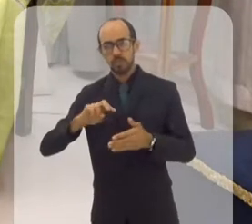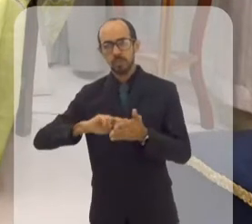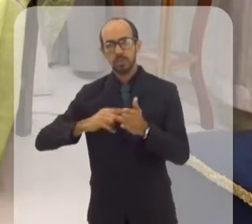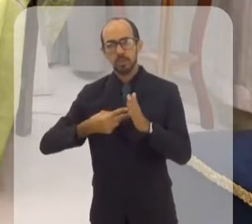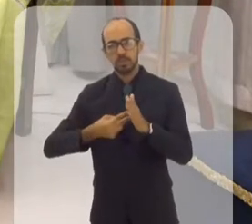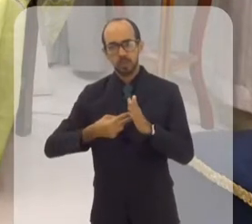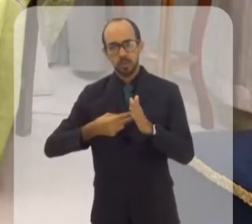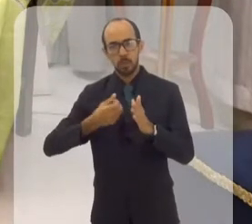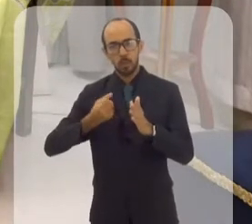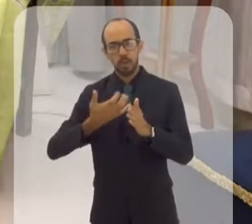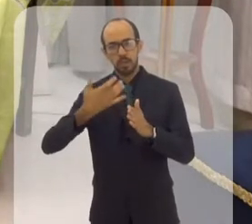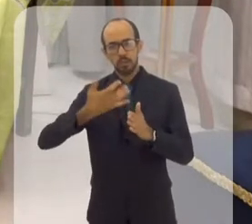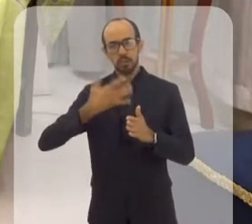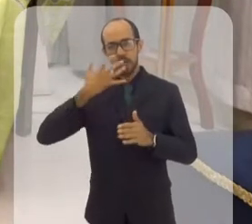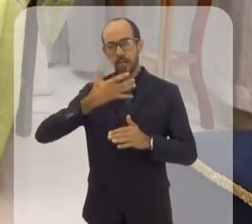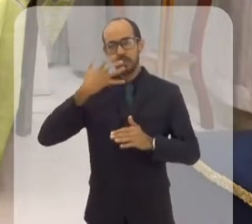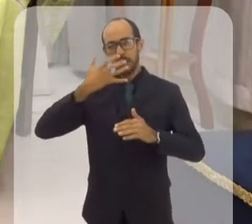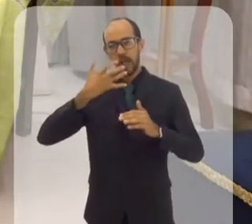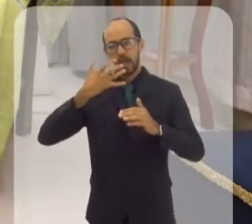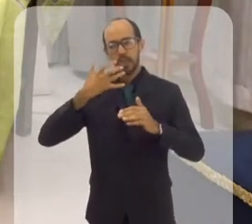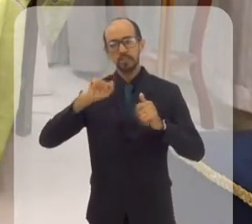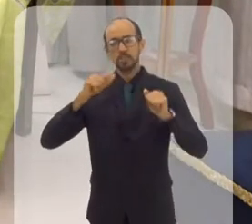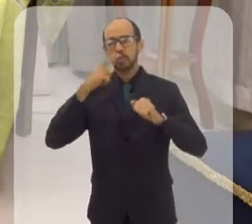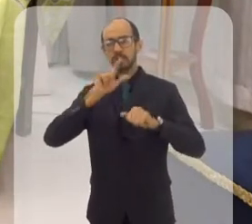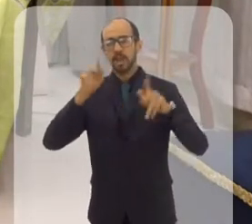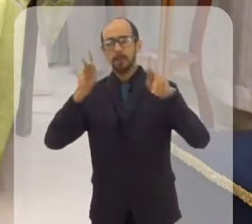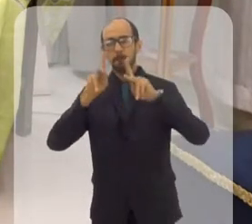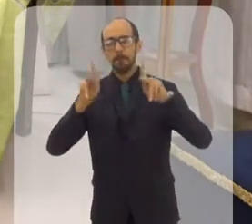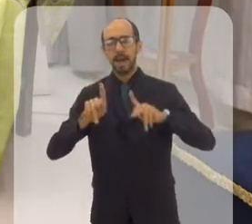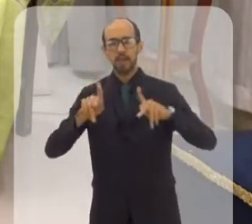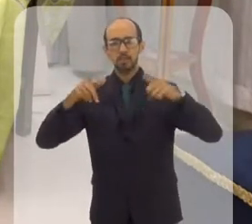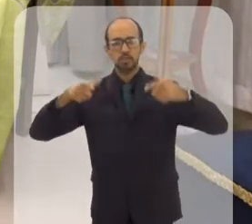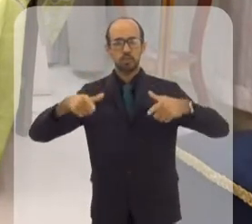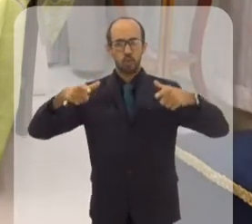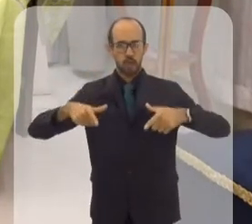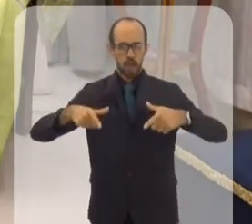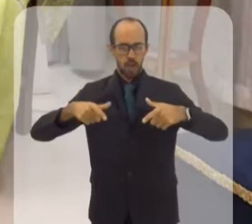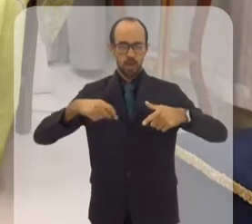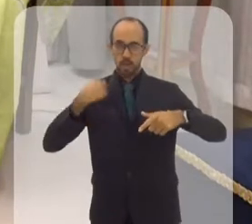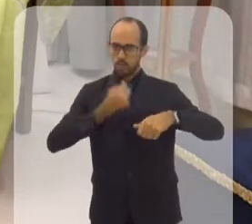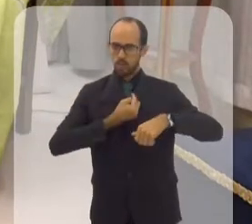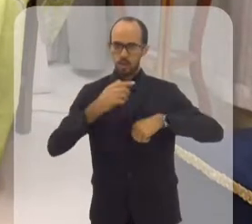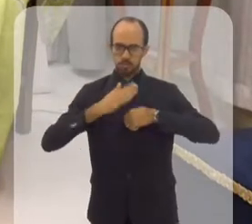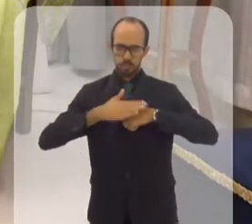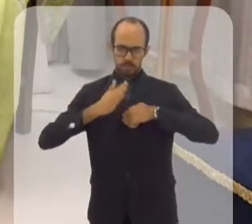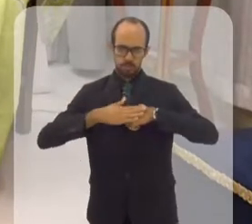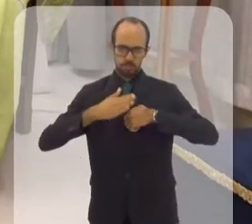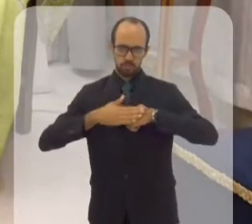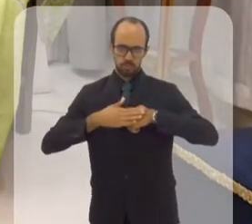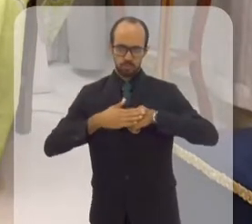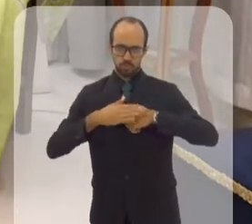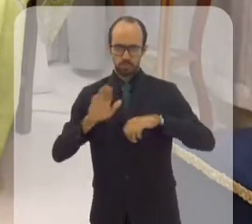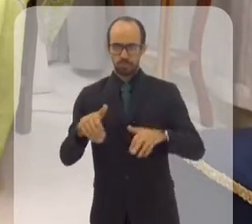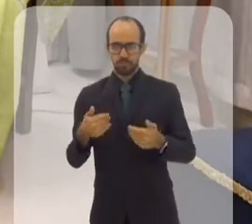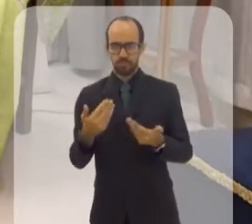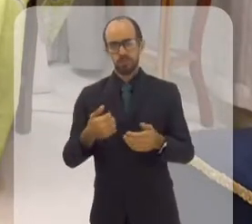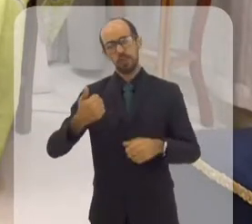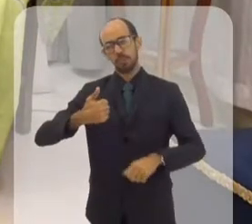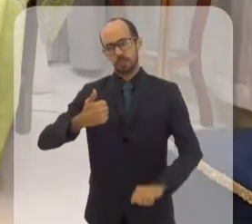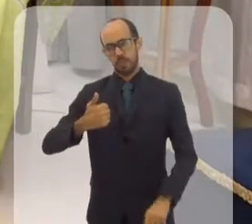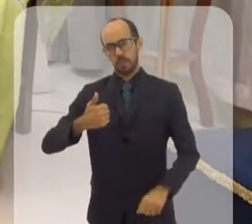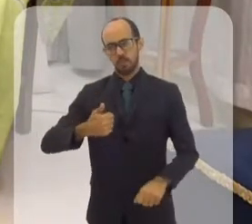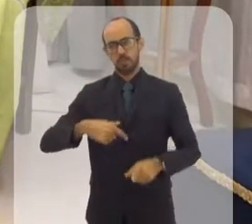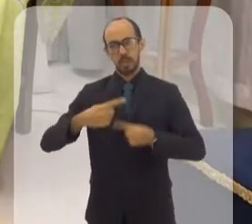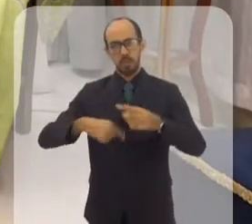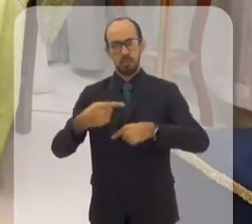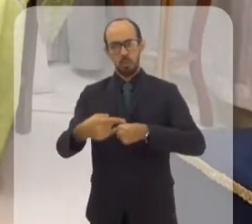Ou seja, quando nós cantamos o mantra, purifica o ambiente e a nós mesmos, tá? Certo. Então, essa é a